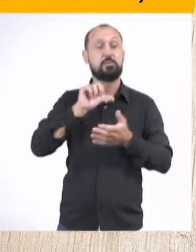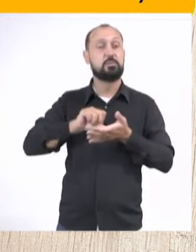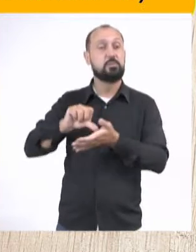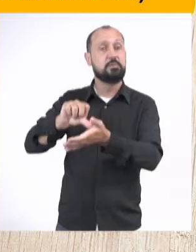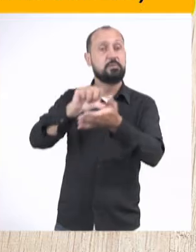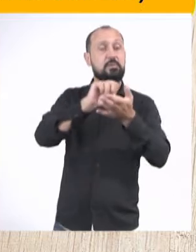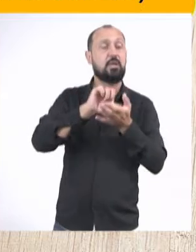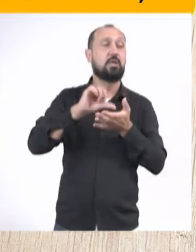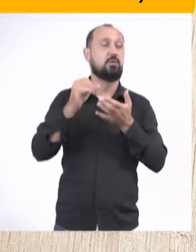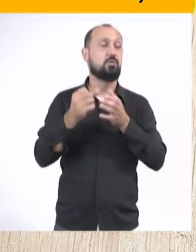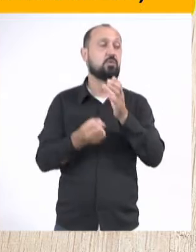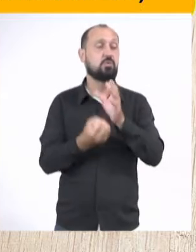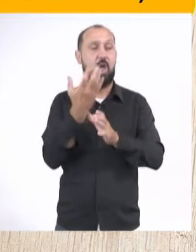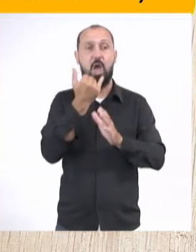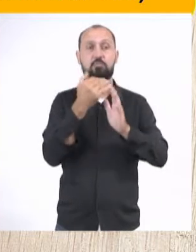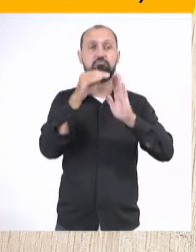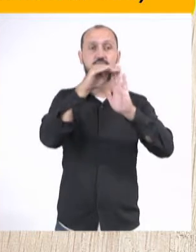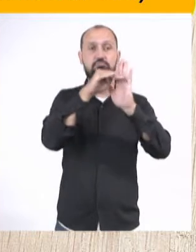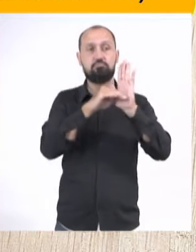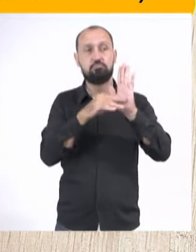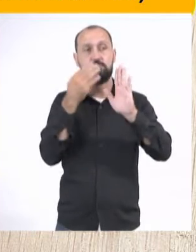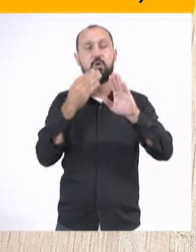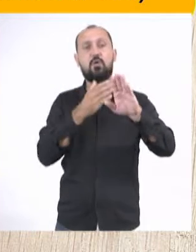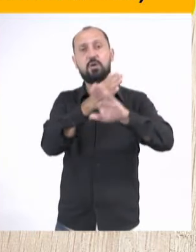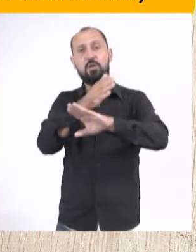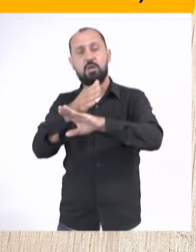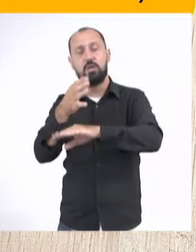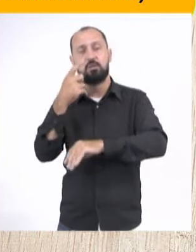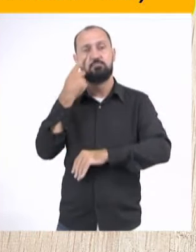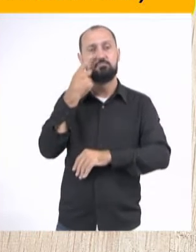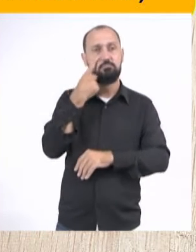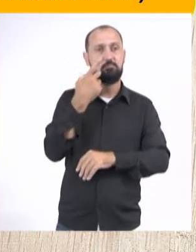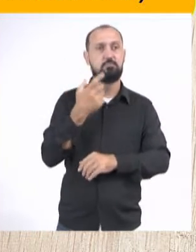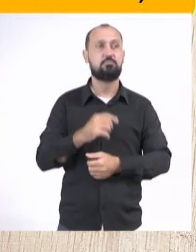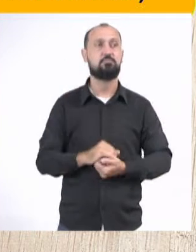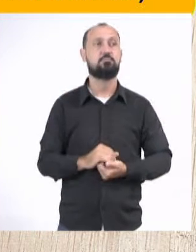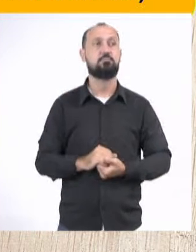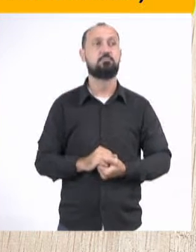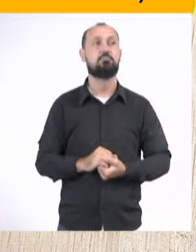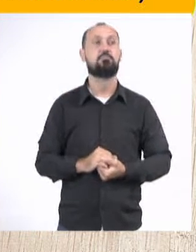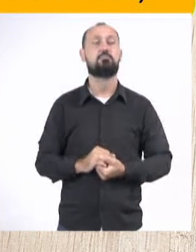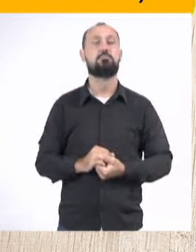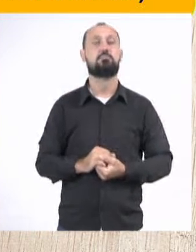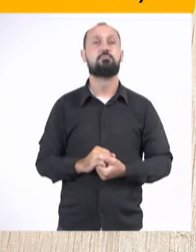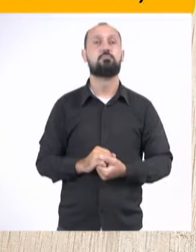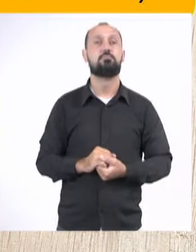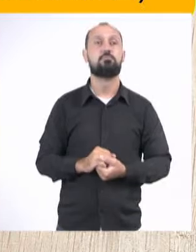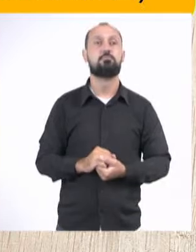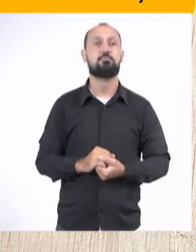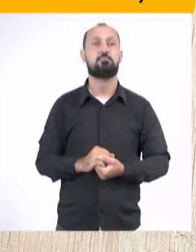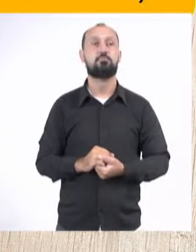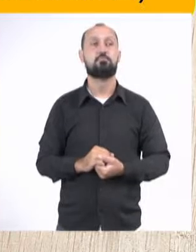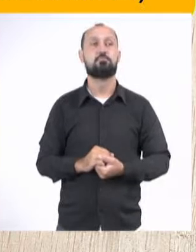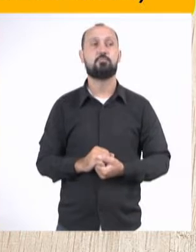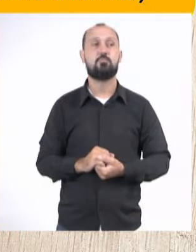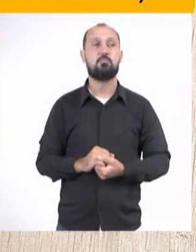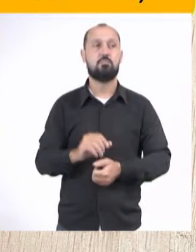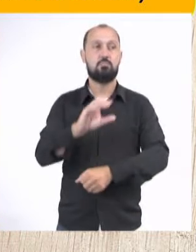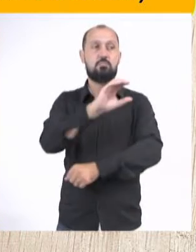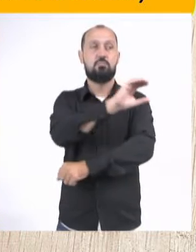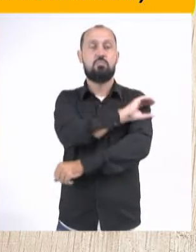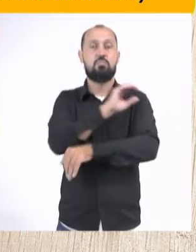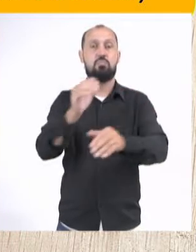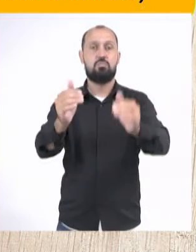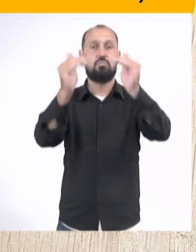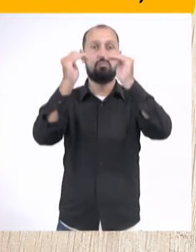na elaboração de cardápios, visitando as unidades. Nós temos a